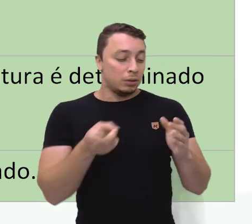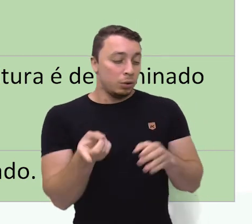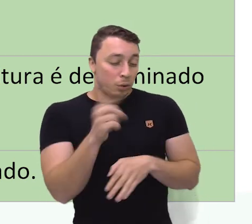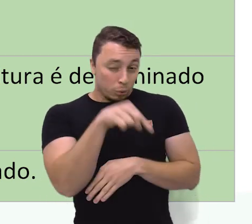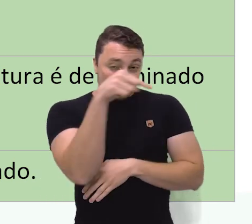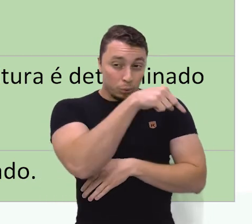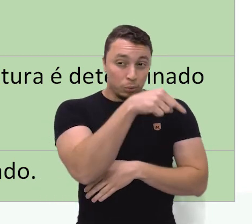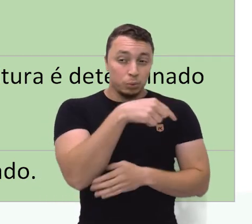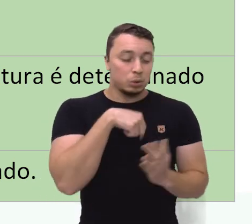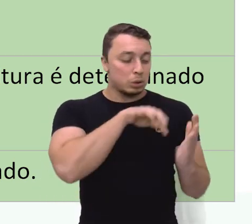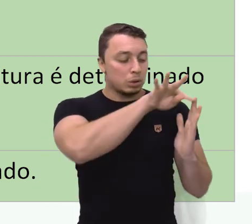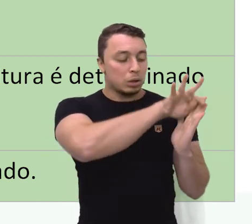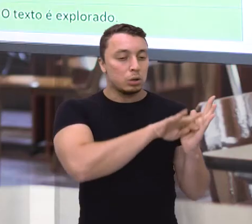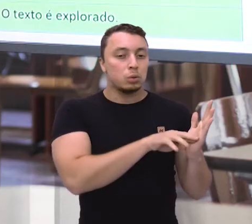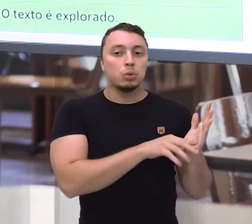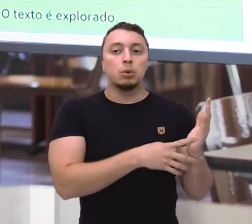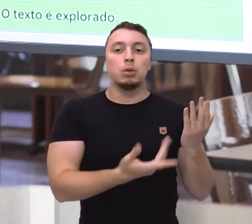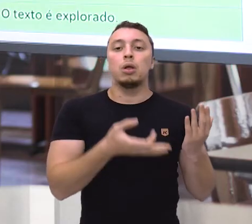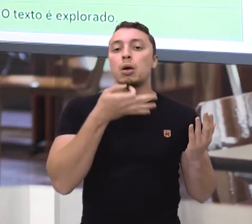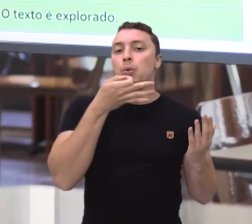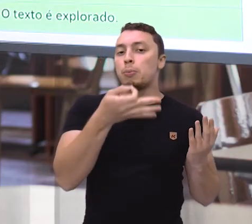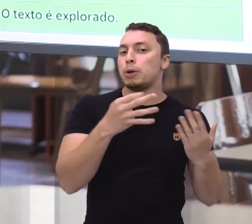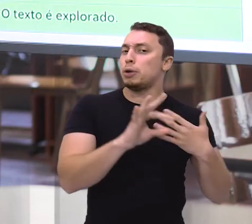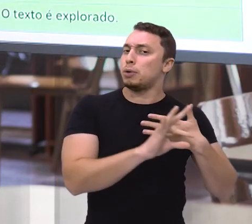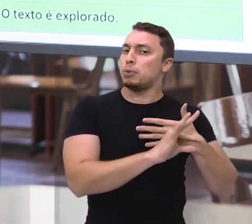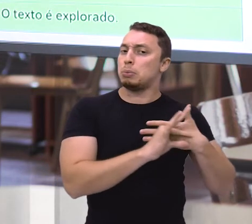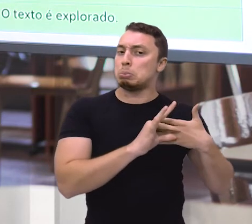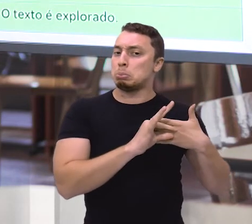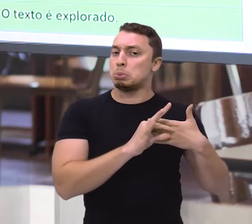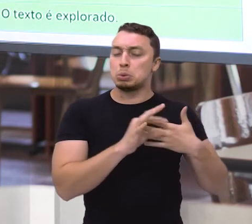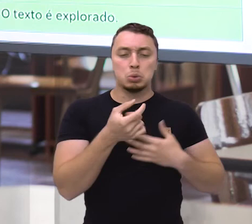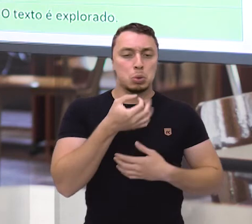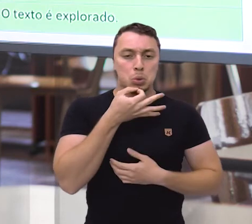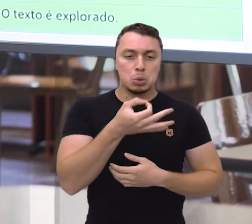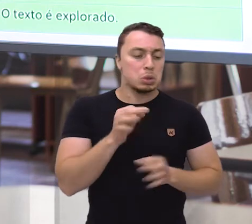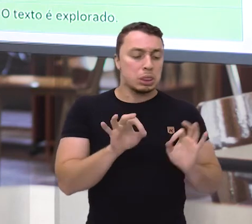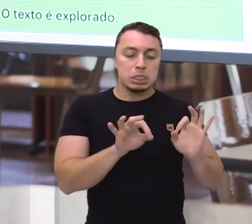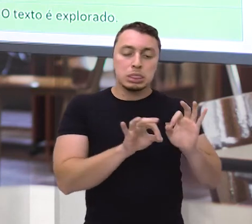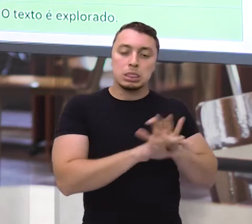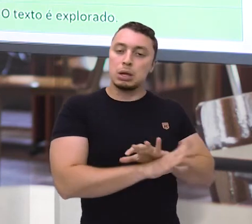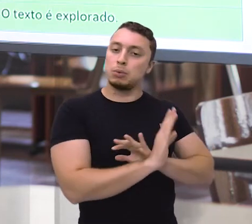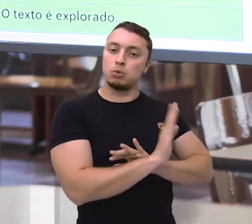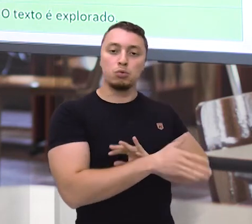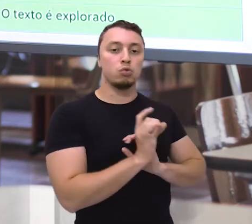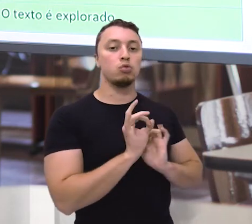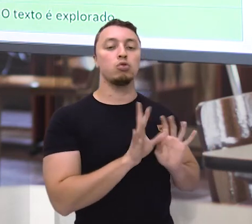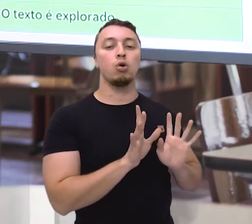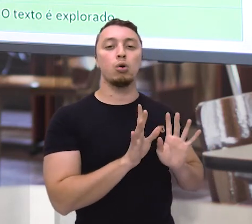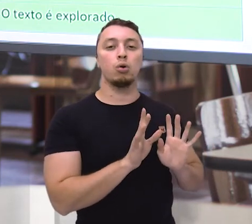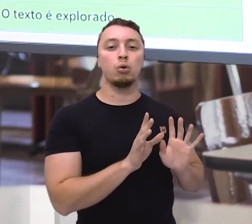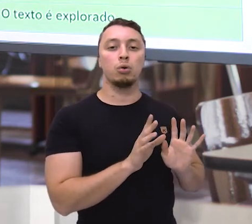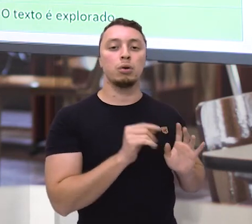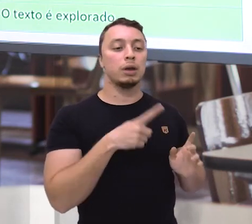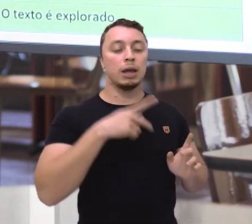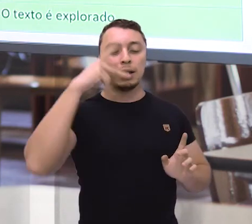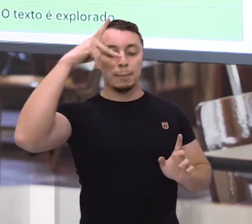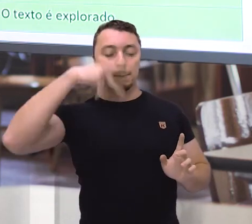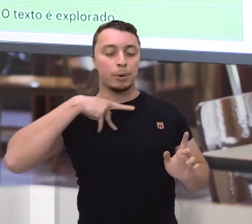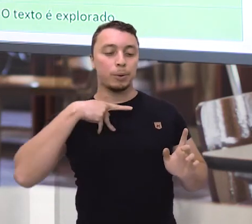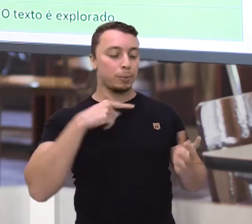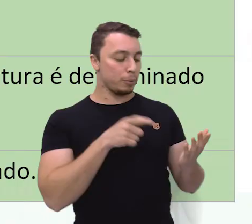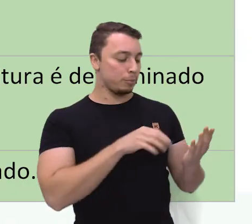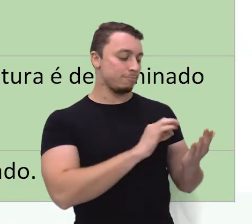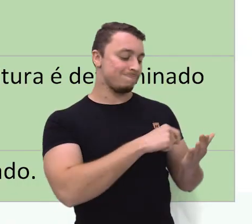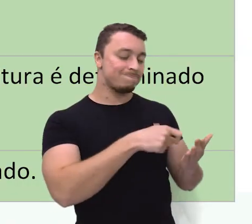determinado pelo autor no livro tradicional, ou seja, o autor já escreveu, está pronto, e esse percurso foi ele quem